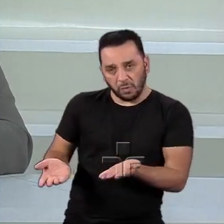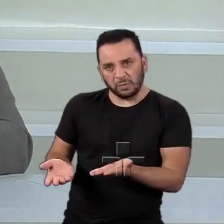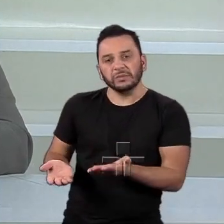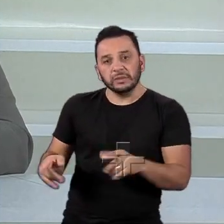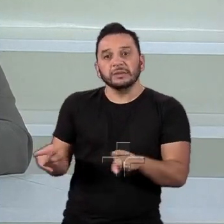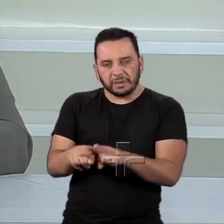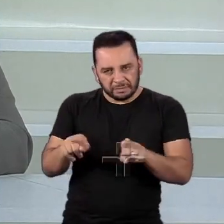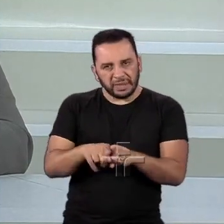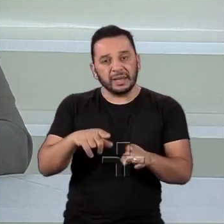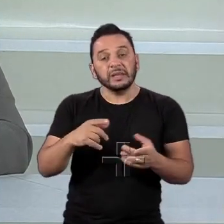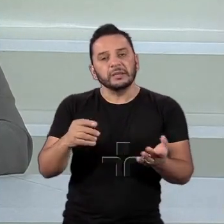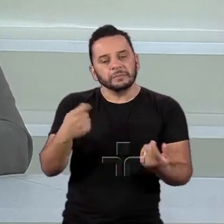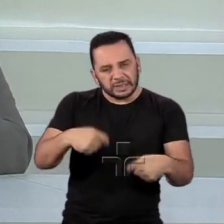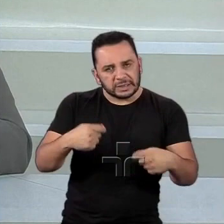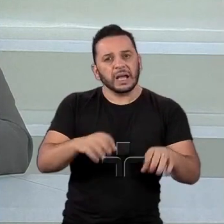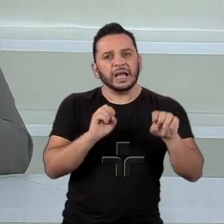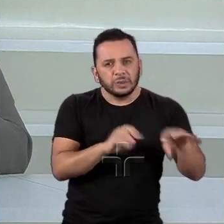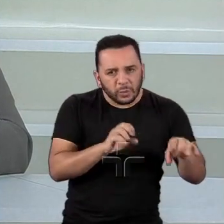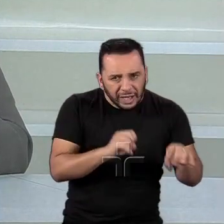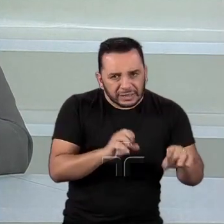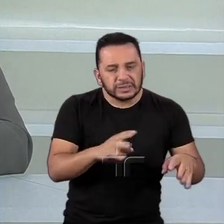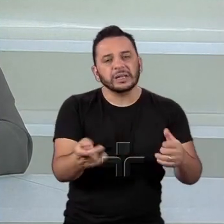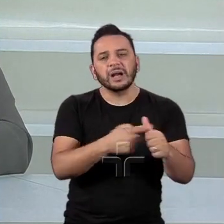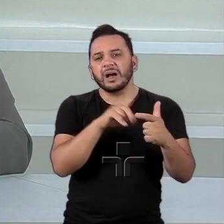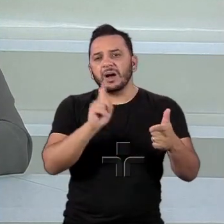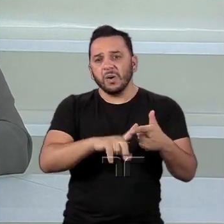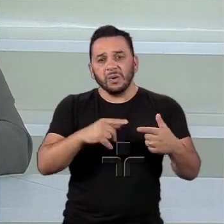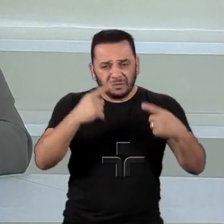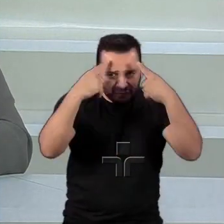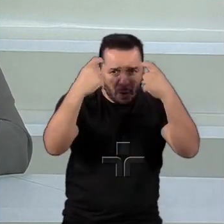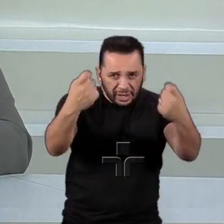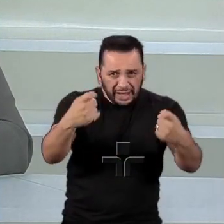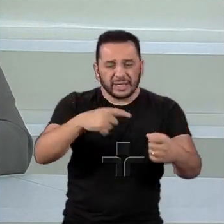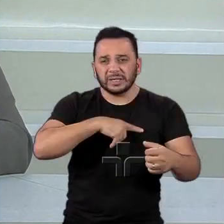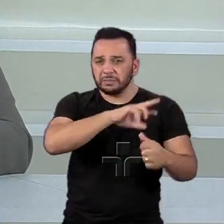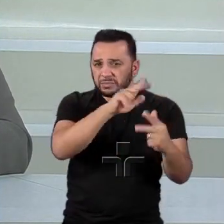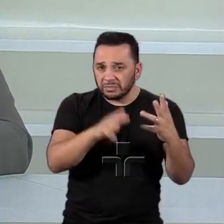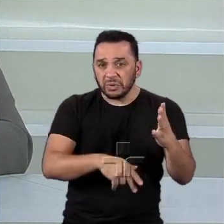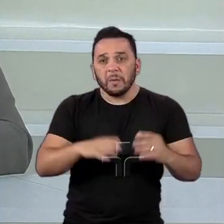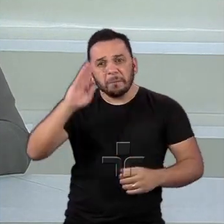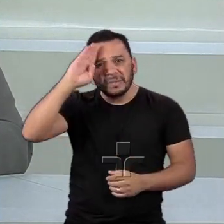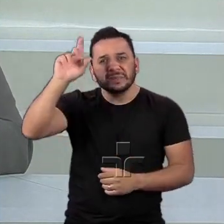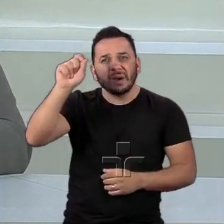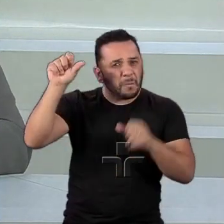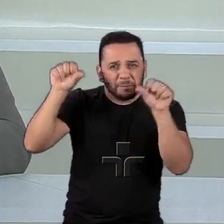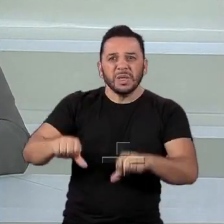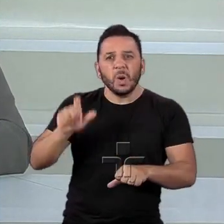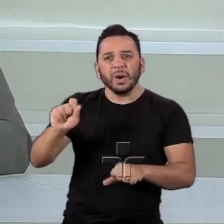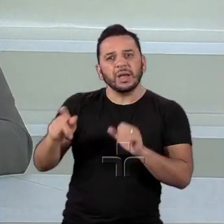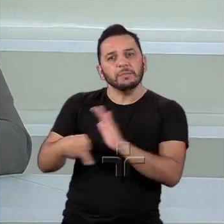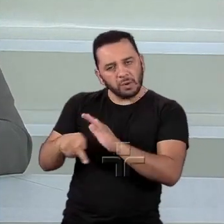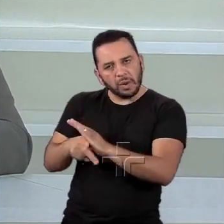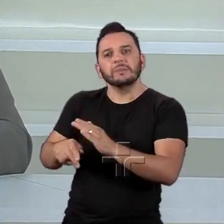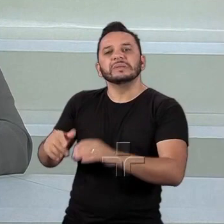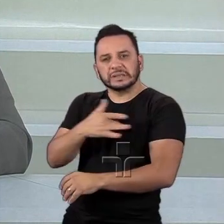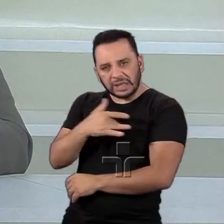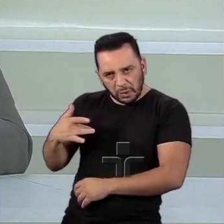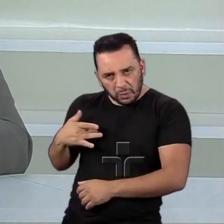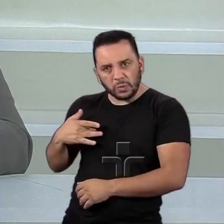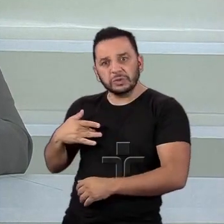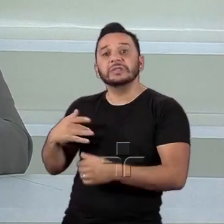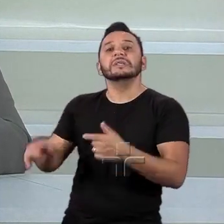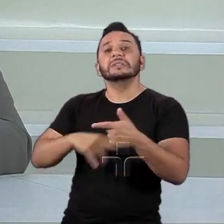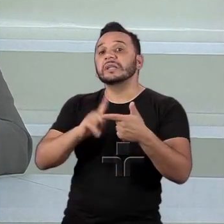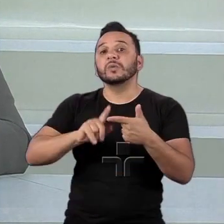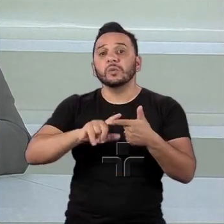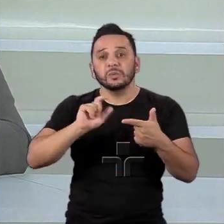do que violência, do que segurança pública, é a principal dor de cabeça dos brasileiros e das brasileiras, junto com o desemprego, que